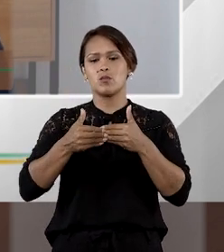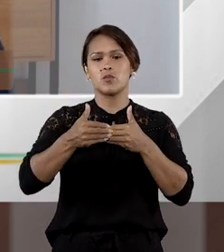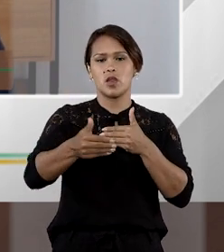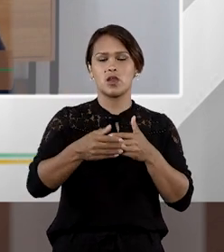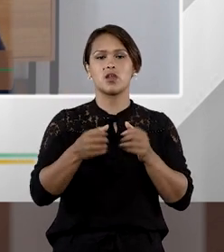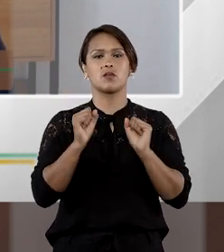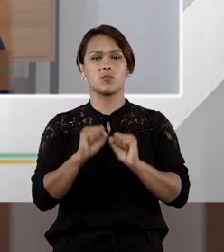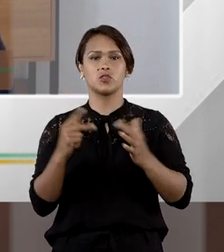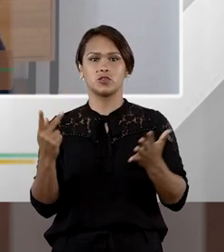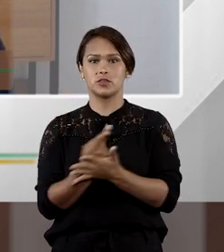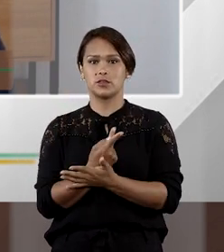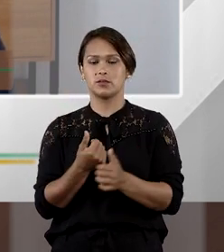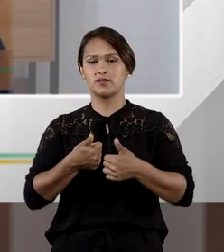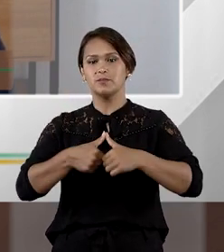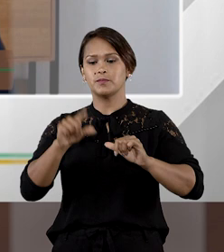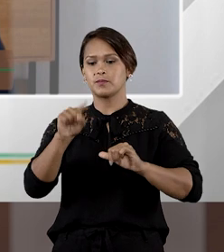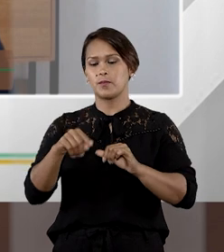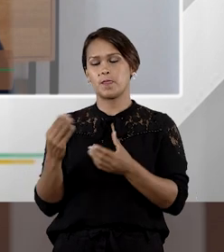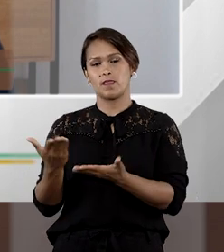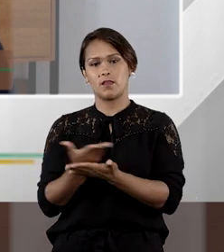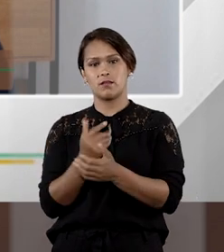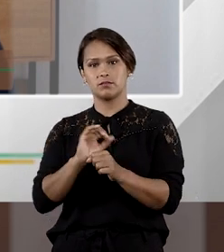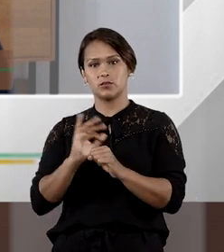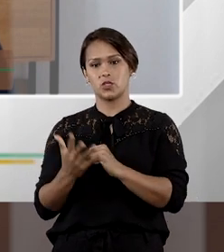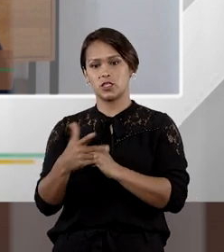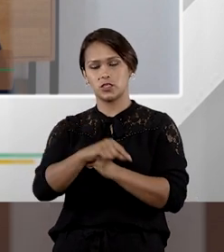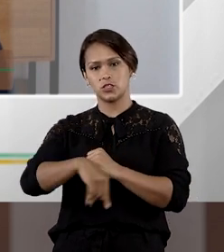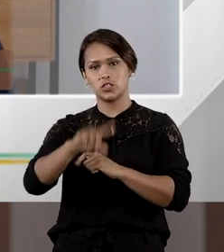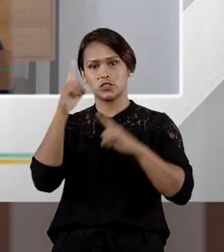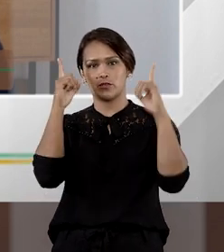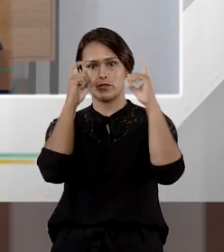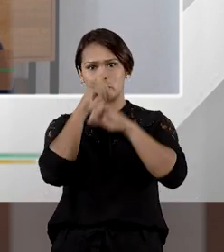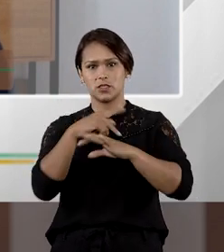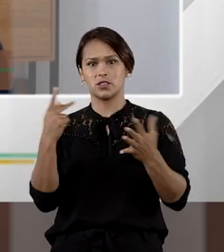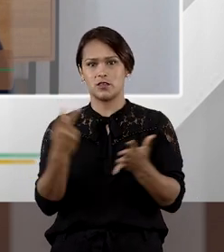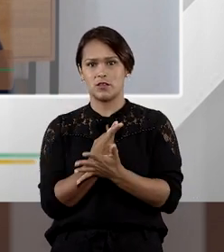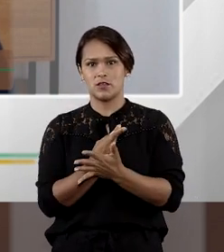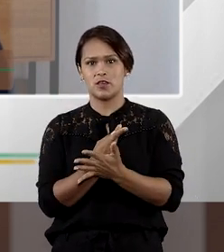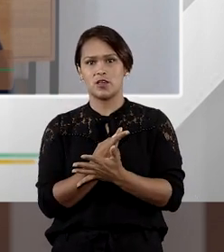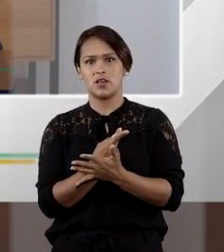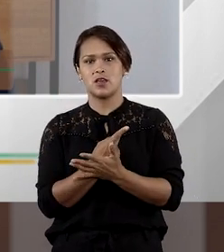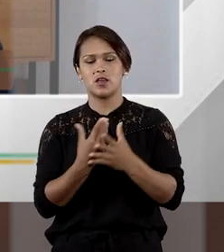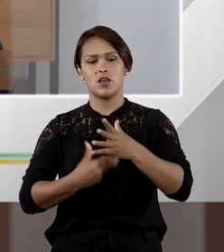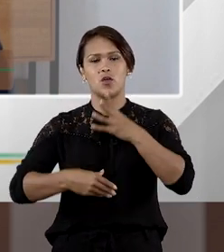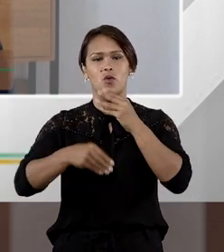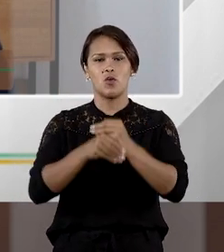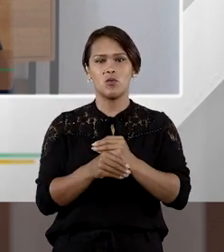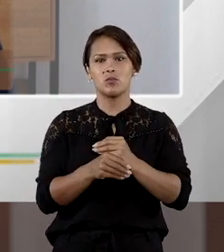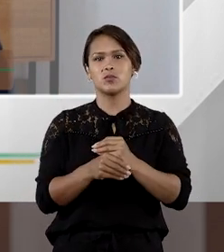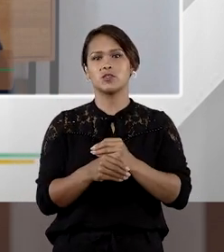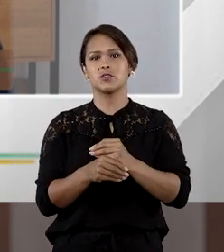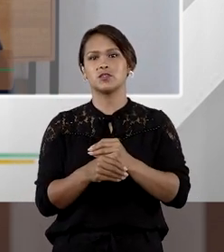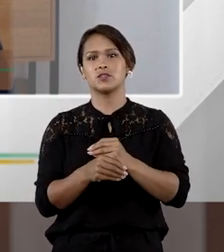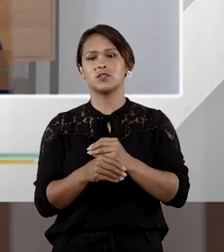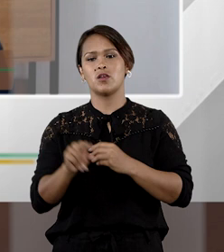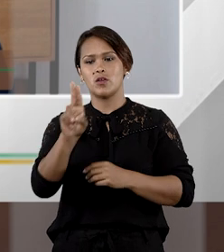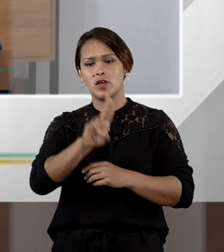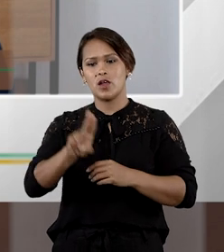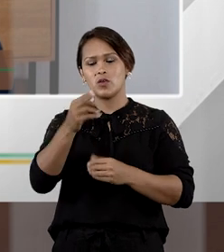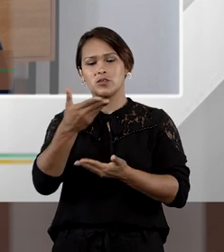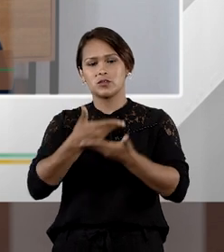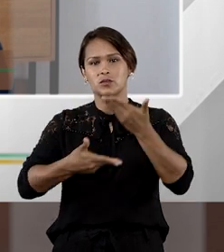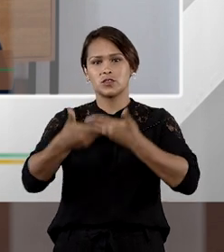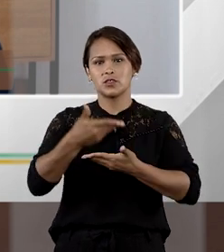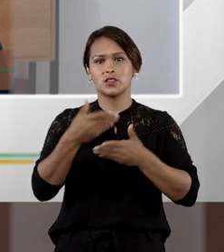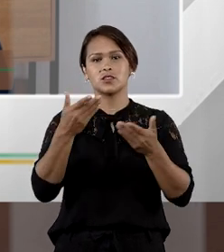pode tomar. Então, nesses tempos duros e difíceis, a composição, a utilização da